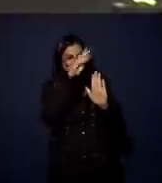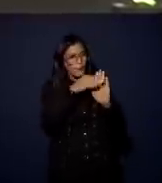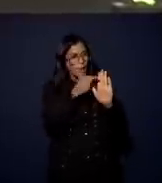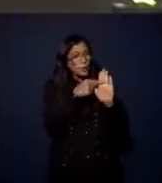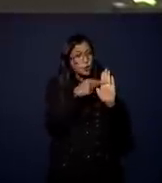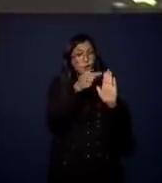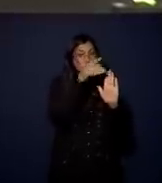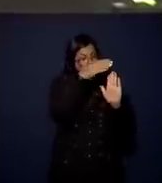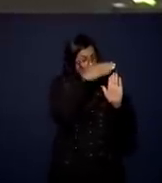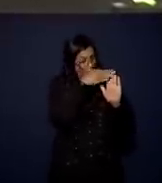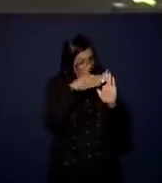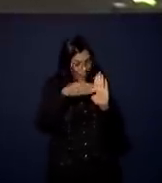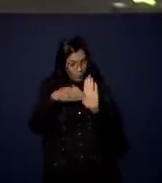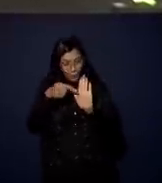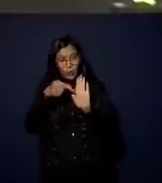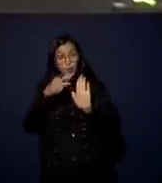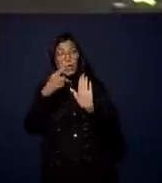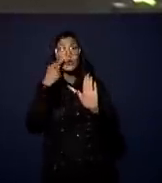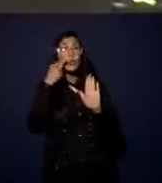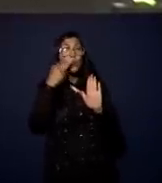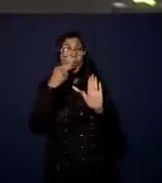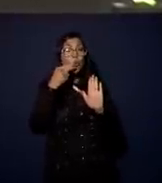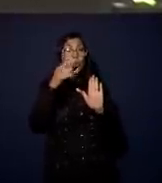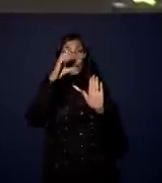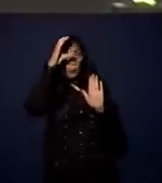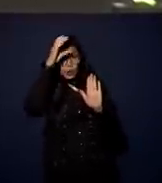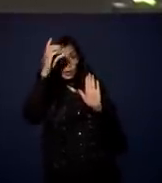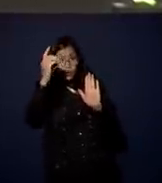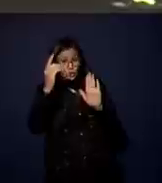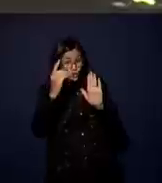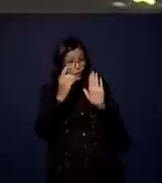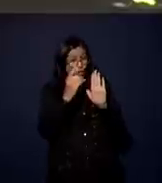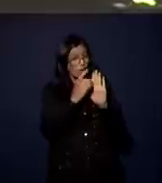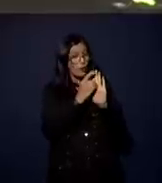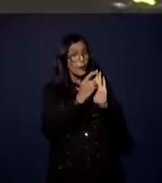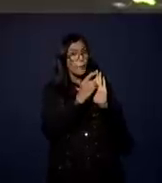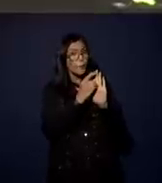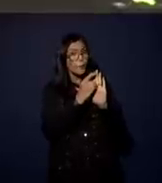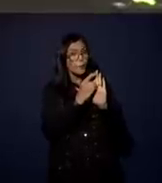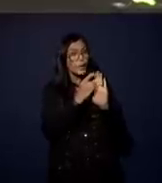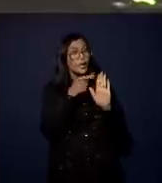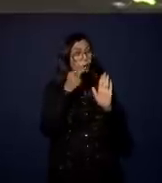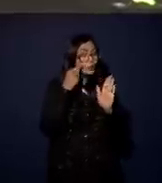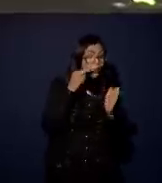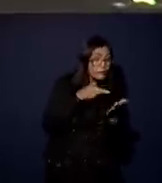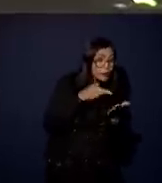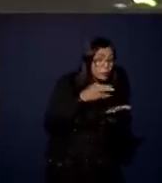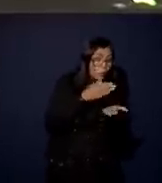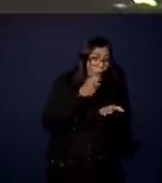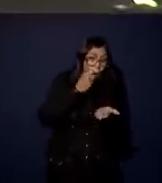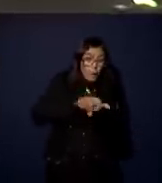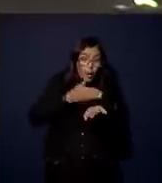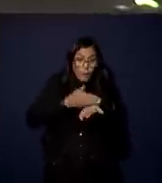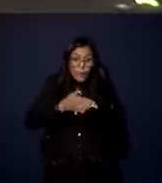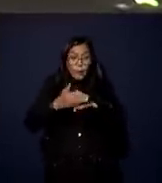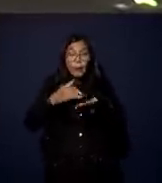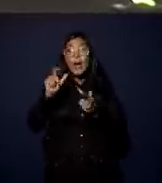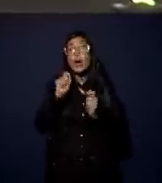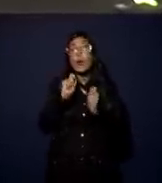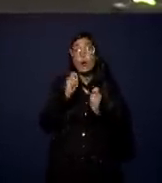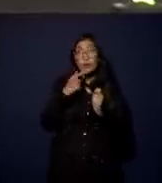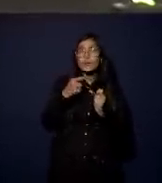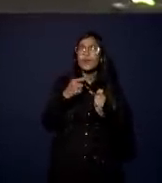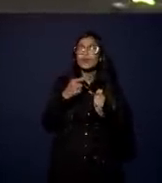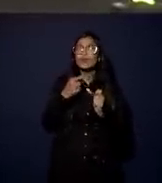das personas que eu tenho na minha base e consigo definir perfil de pagamento então por isso a gente tem sido bastante